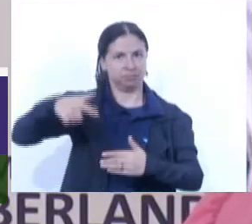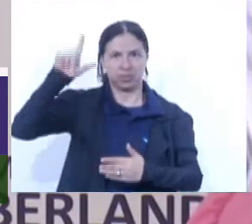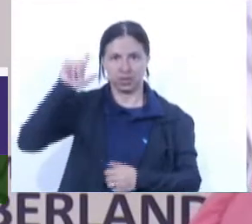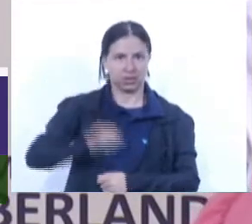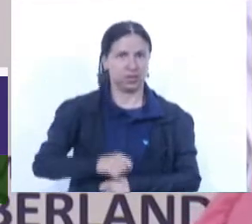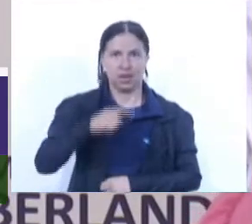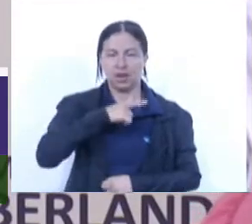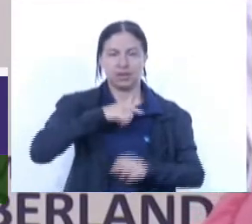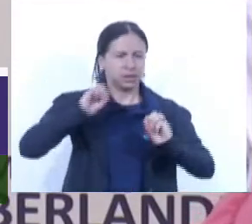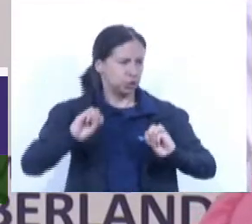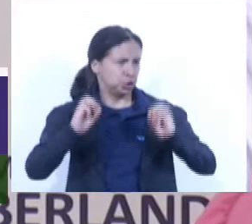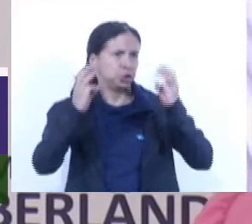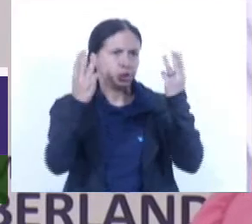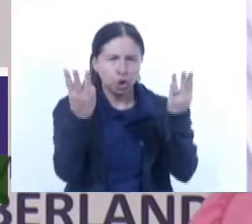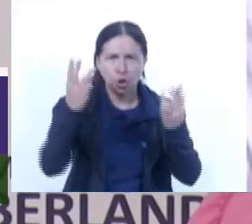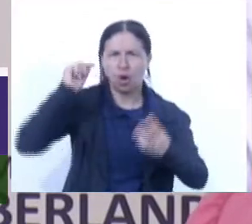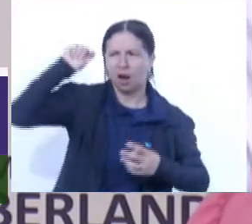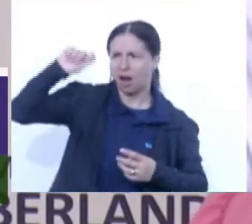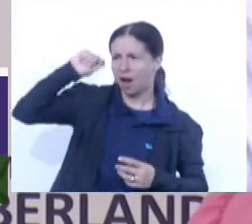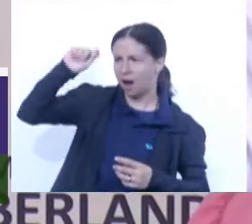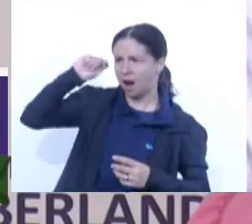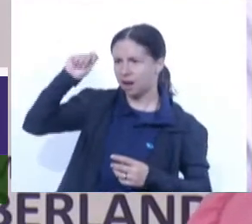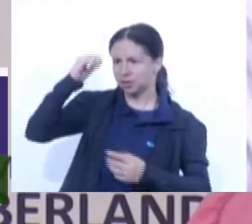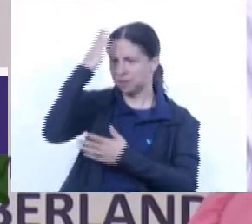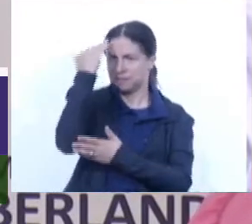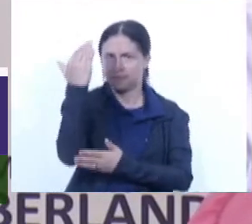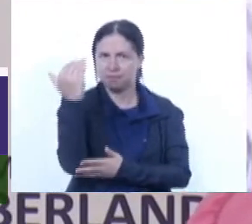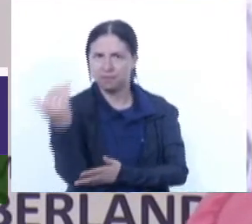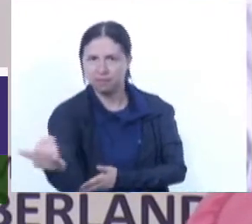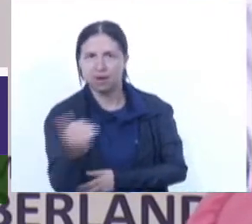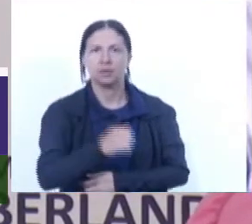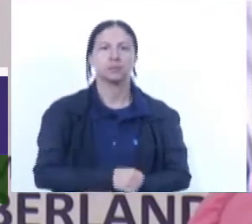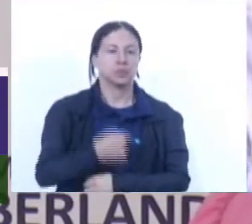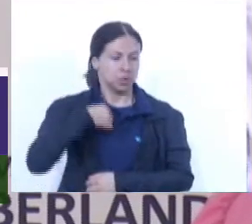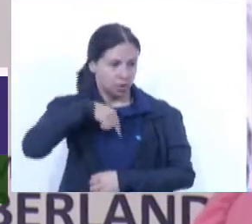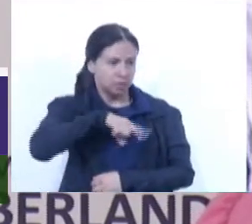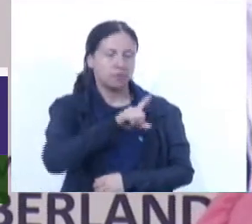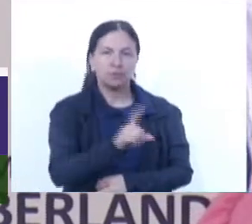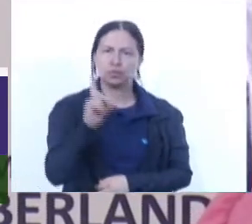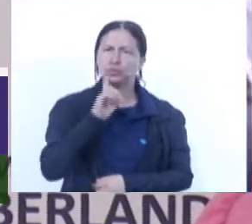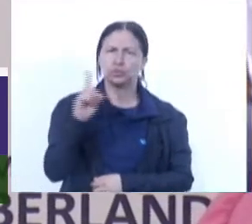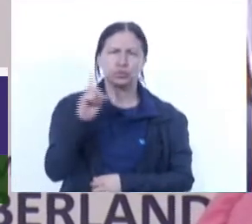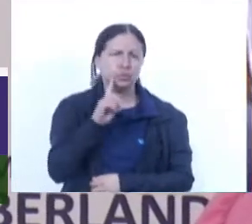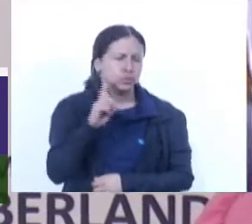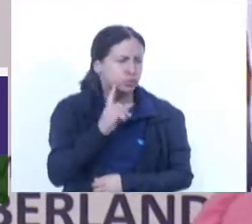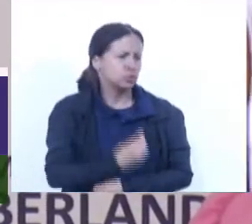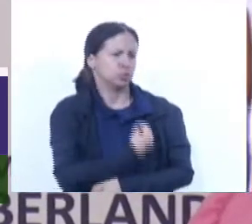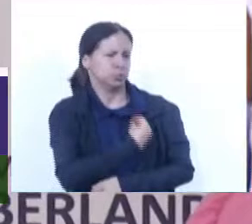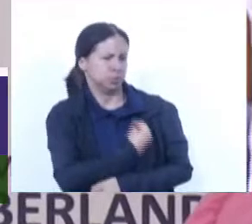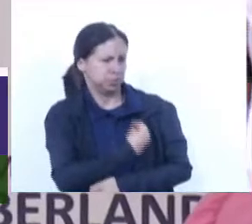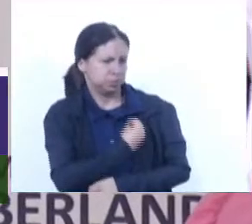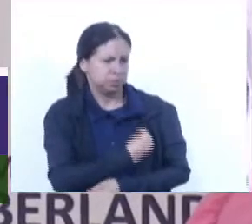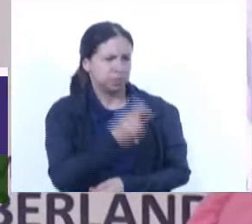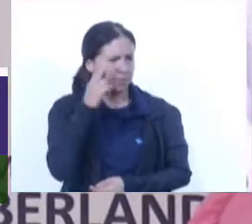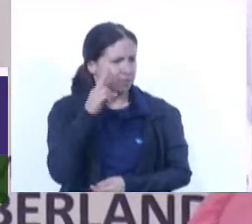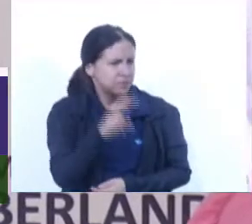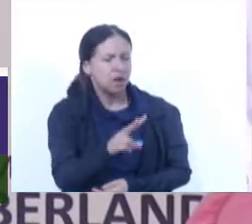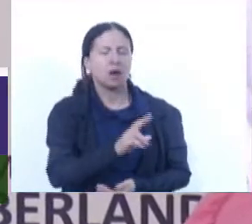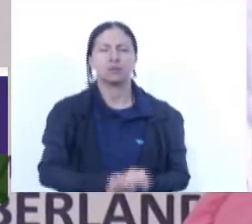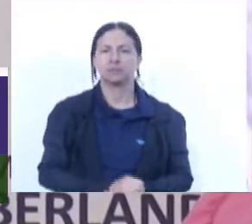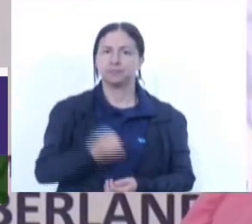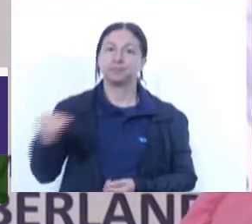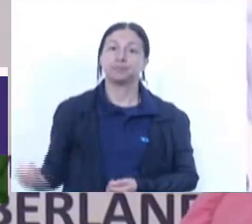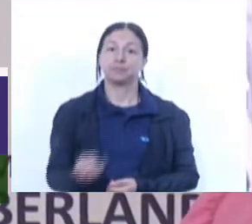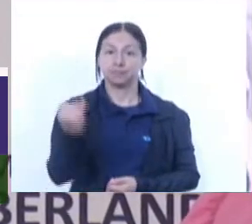grandes artistas a população em peso né Eu estive nos últimos dias né todos os dias presente no parque de exposição e é importante porque